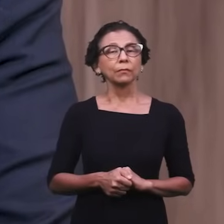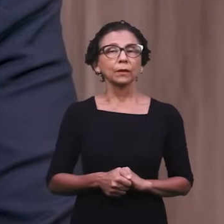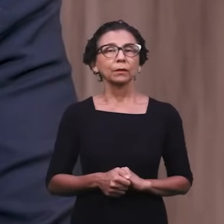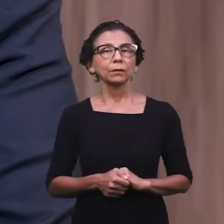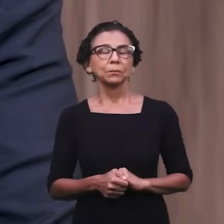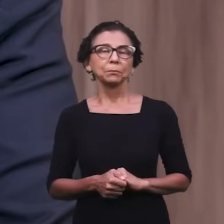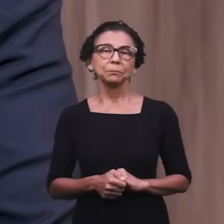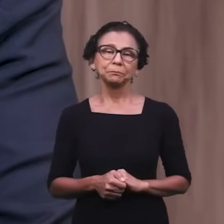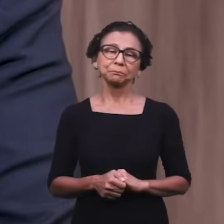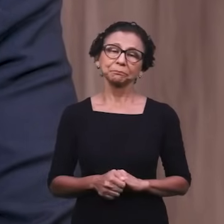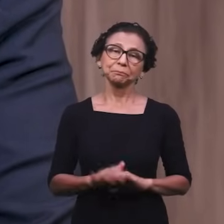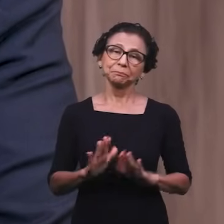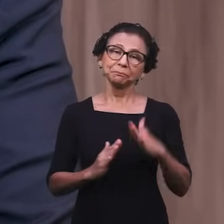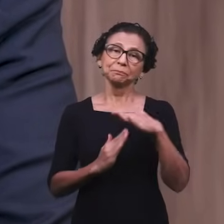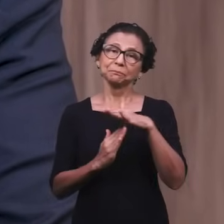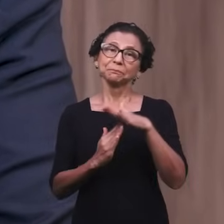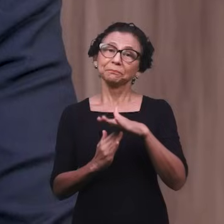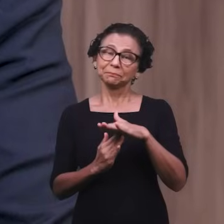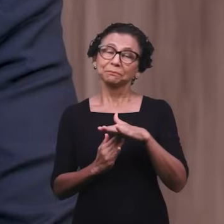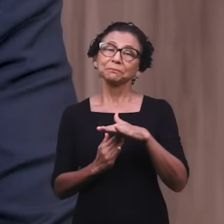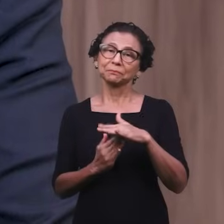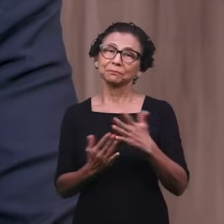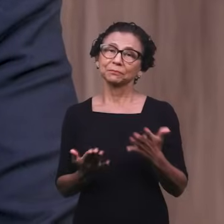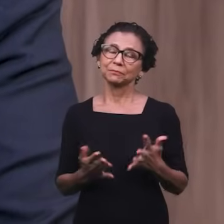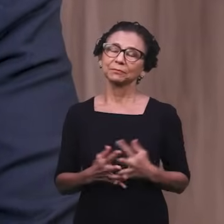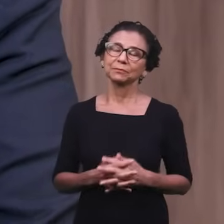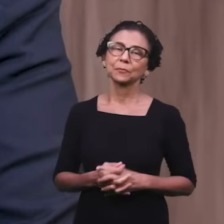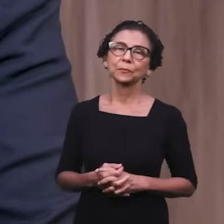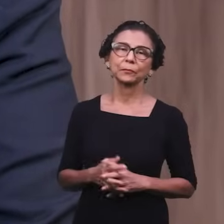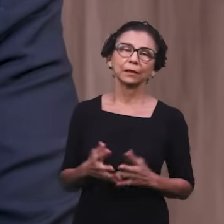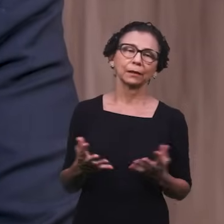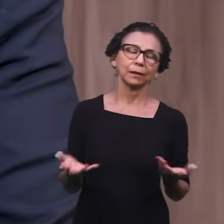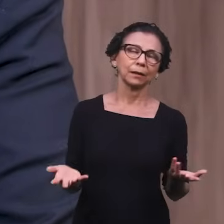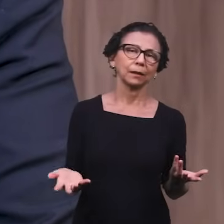ela tem as suas limitações, né?